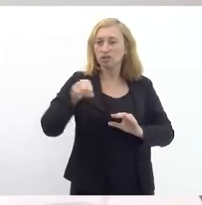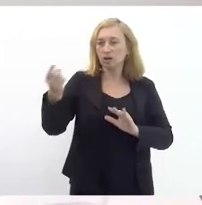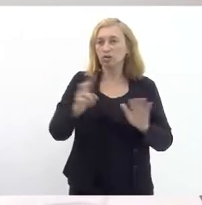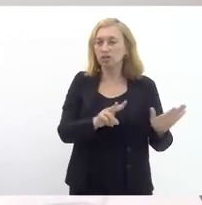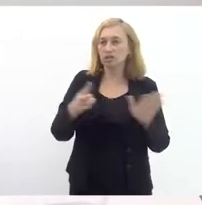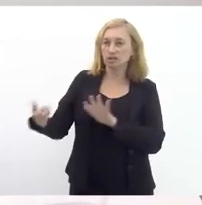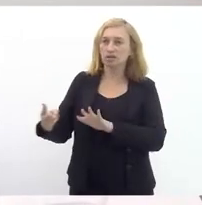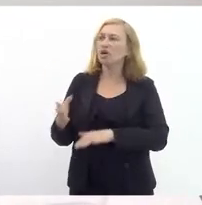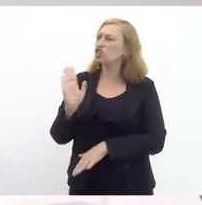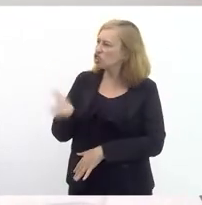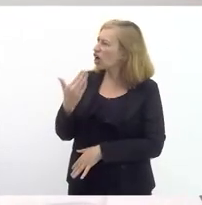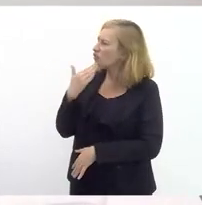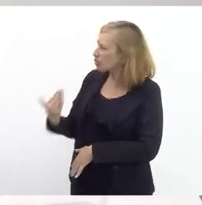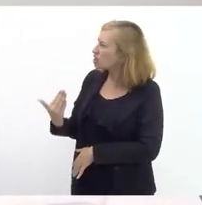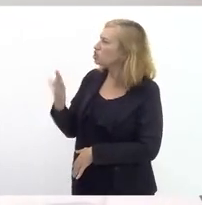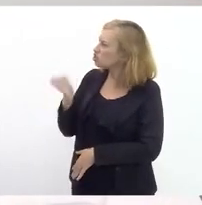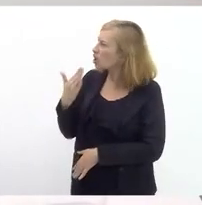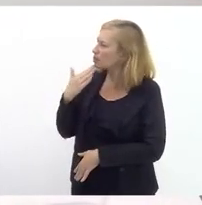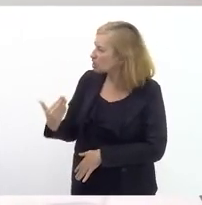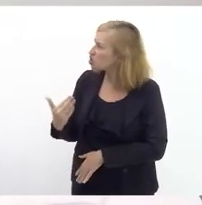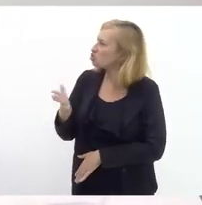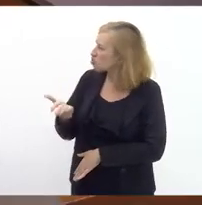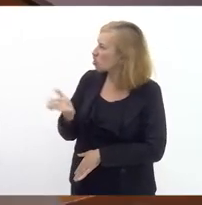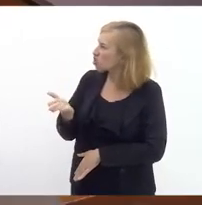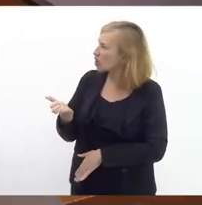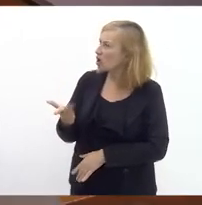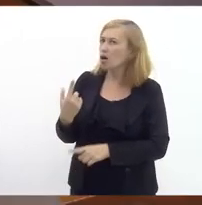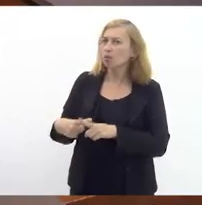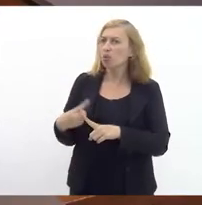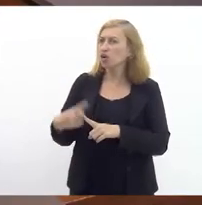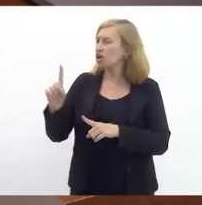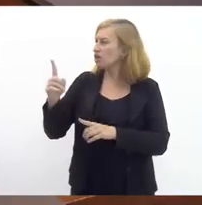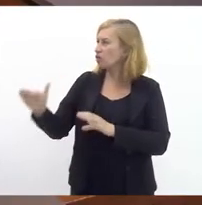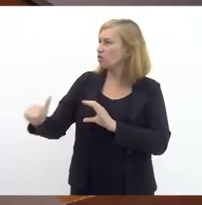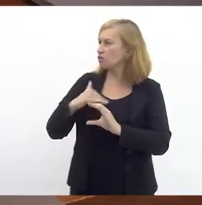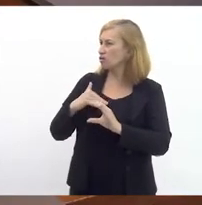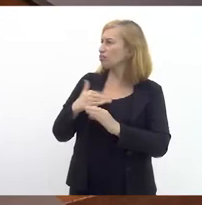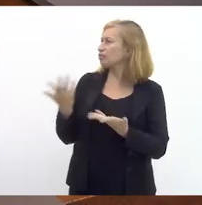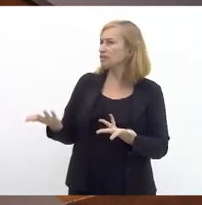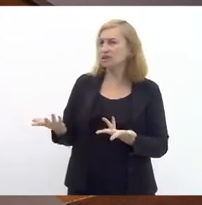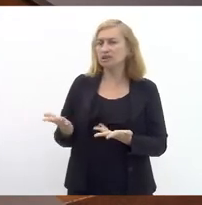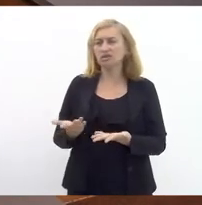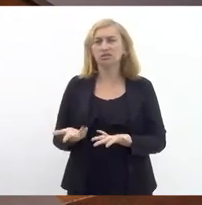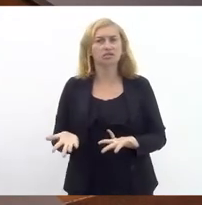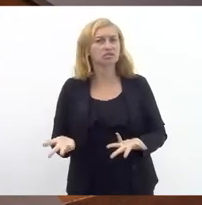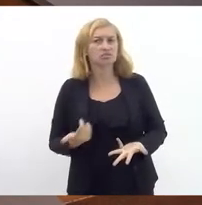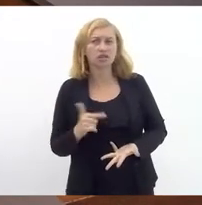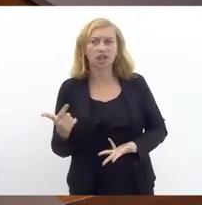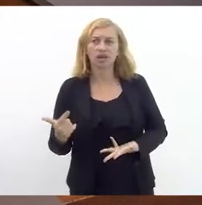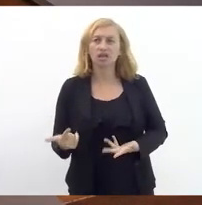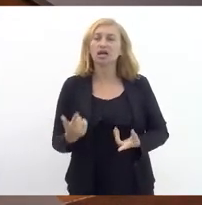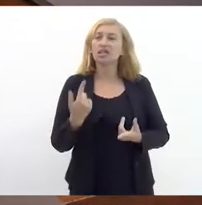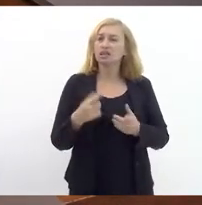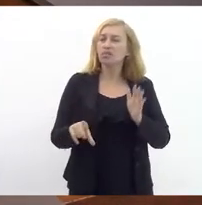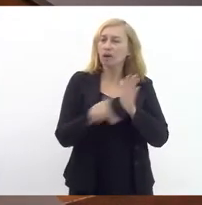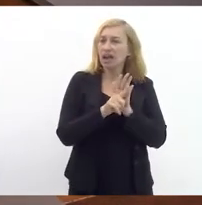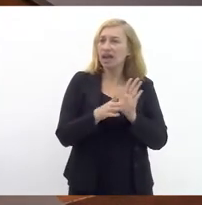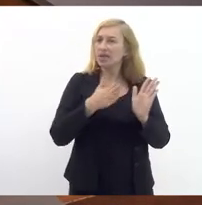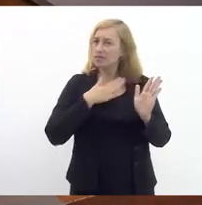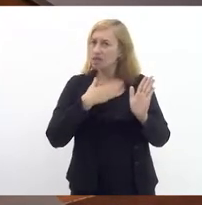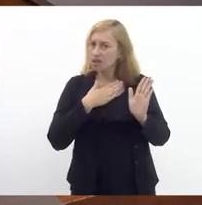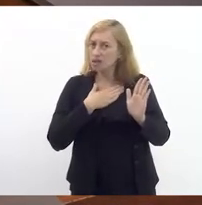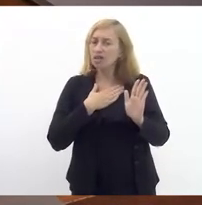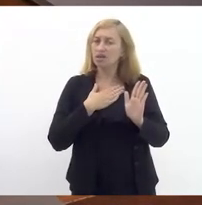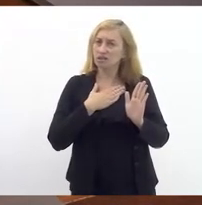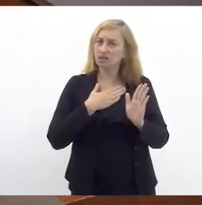Na semana que vem... Mas já foi solicitado, foi solicitado isso. Por que que não foi iniciada as obras de acessibilidade? Até porque tem uma lei minha que está em vigor,